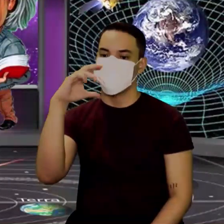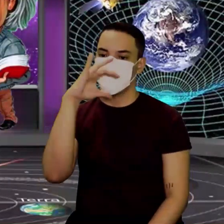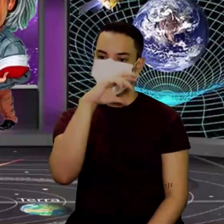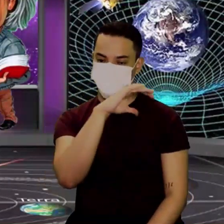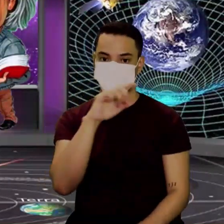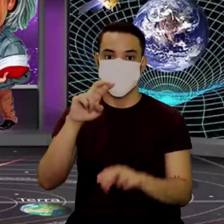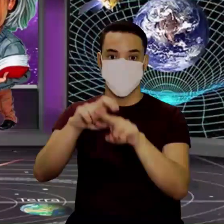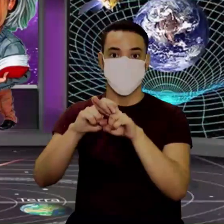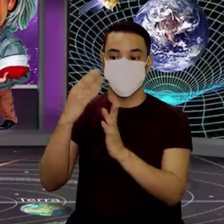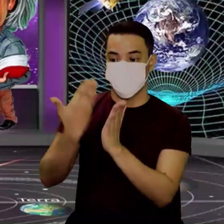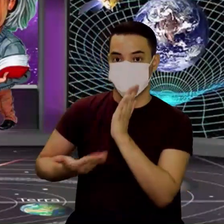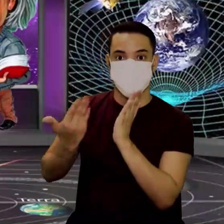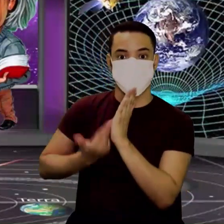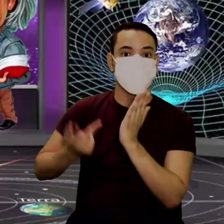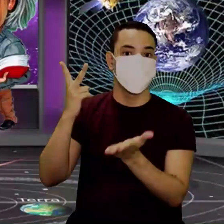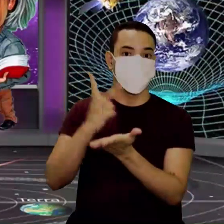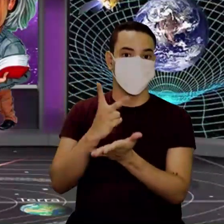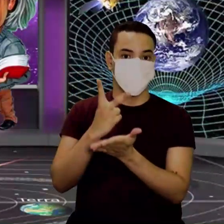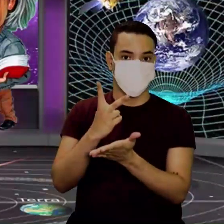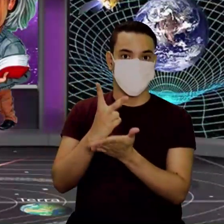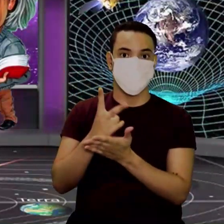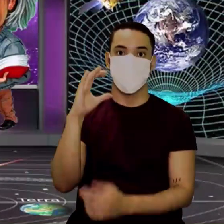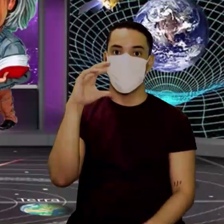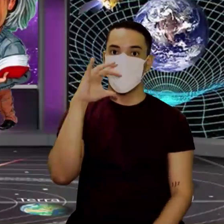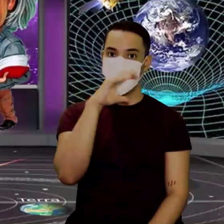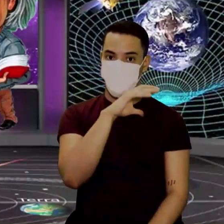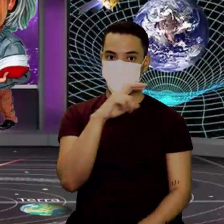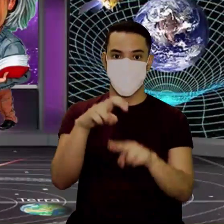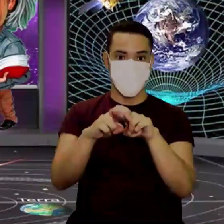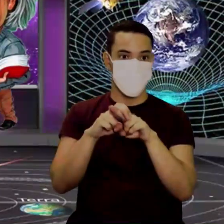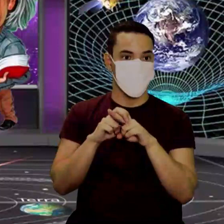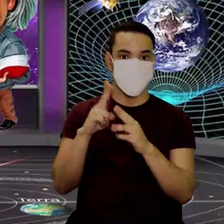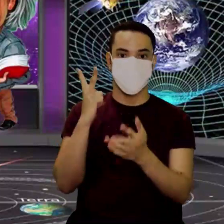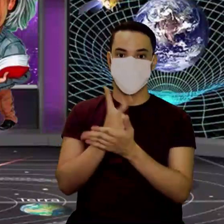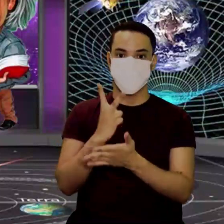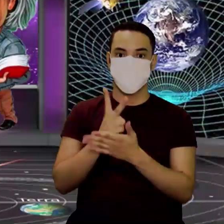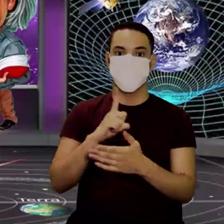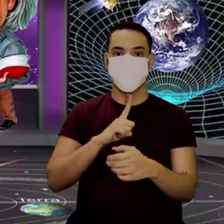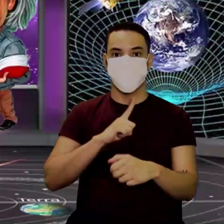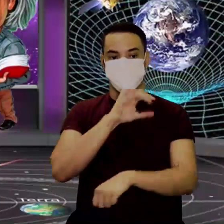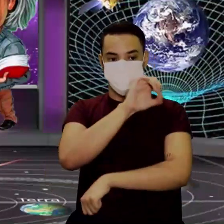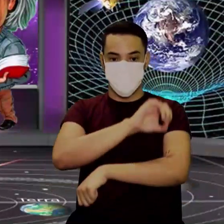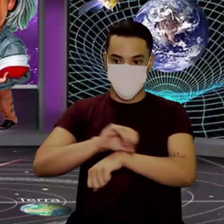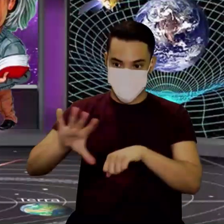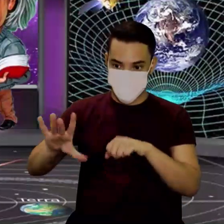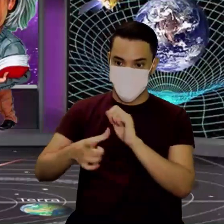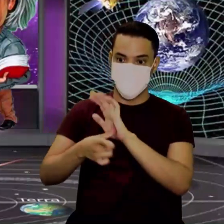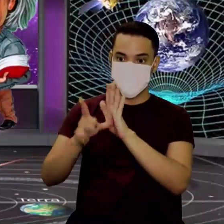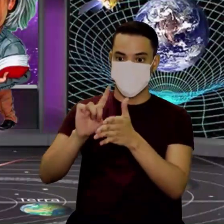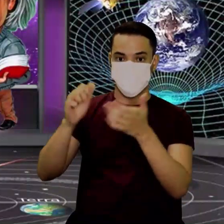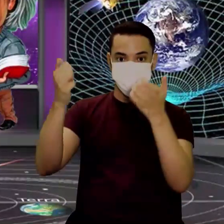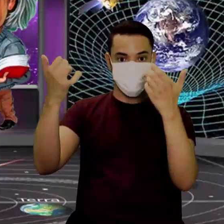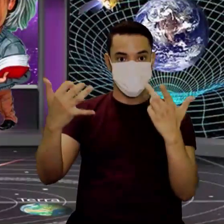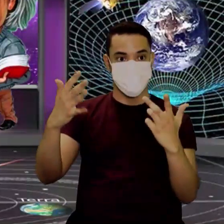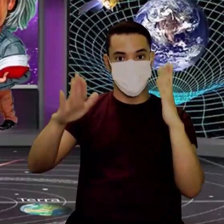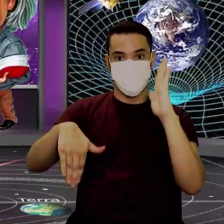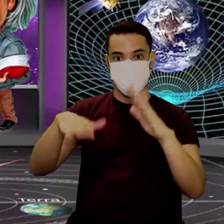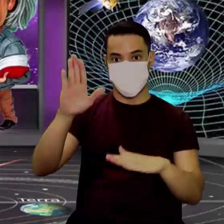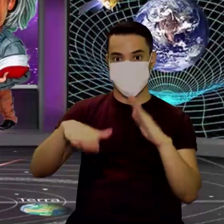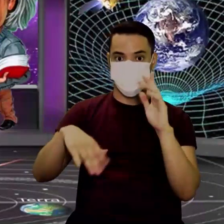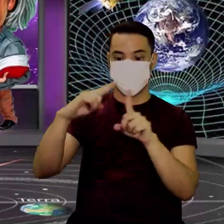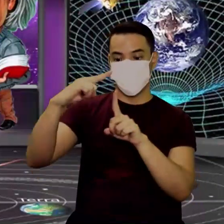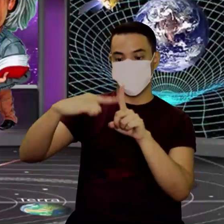perde energia sempre na forma de calor. Os supercondutores, como já falamos aí, depende muito da temperatura.